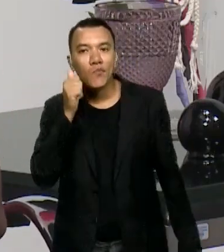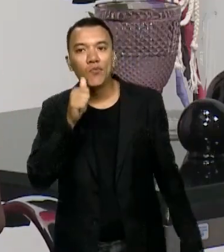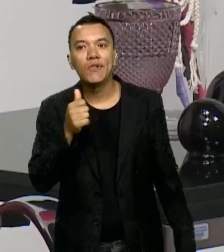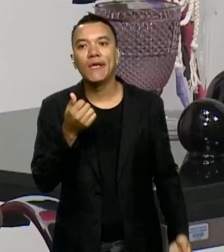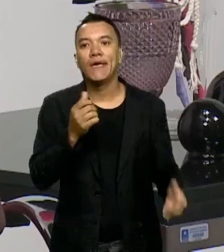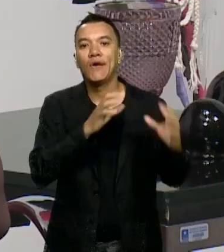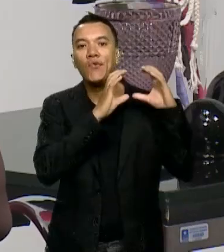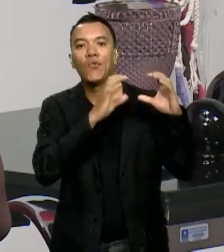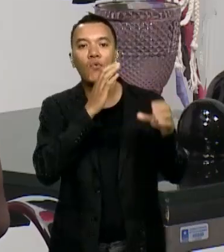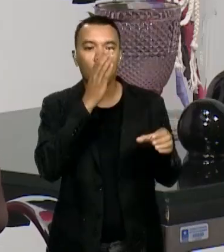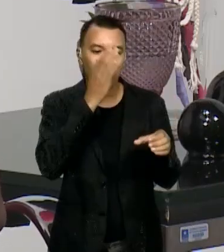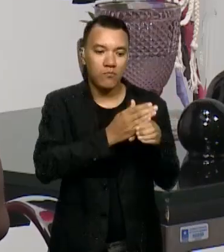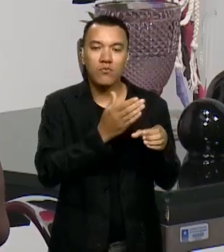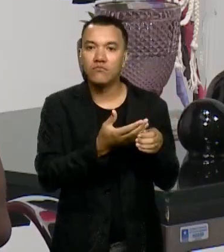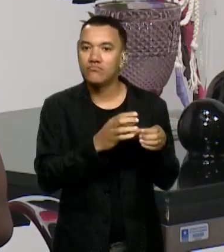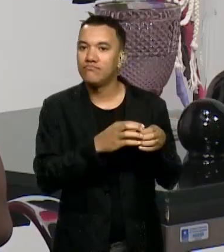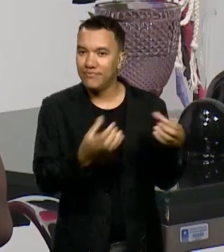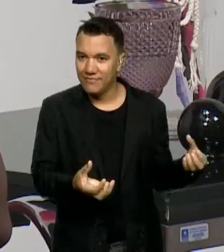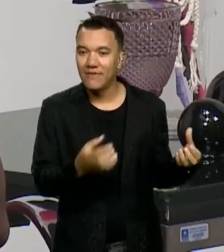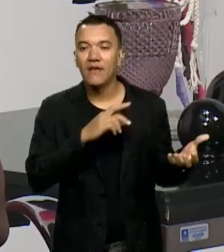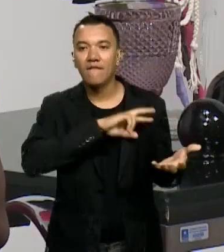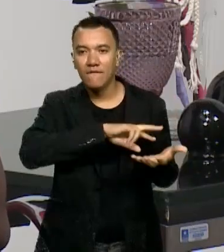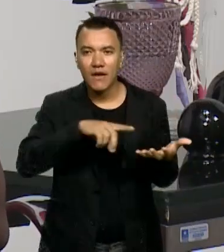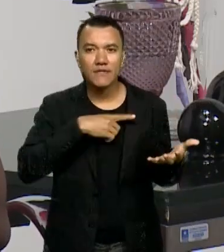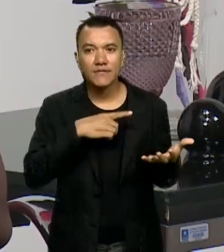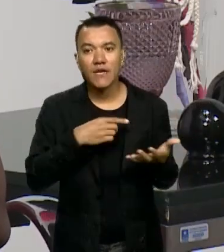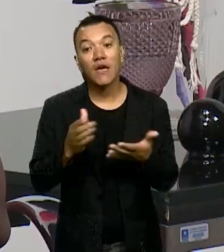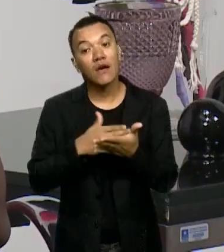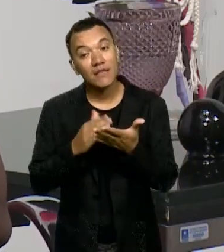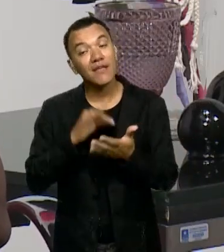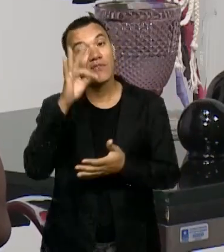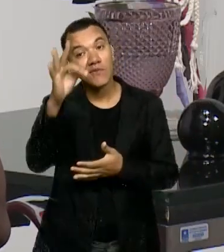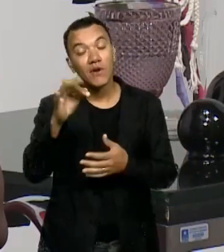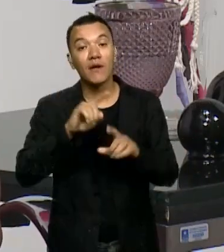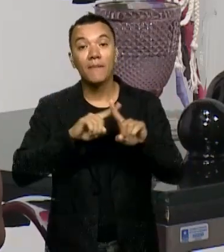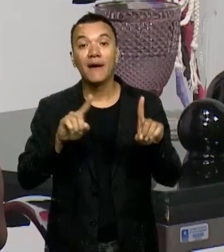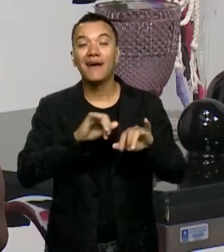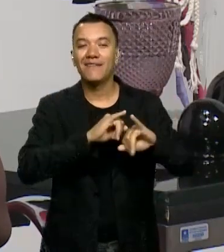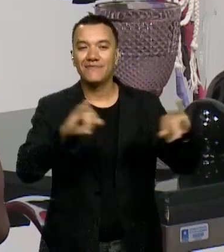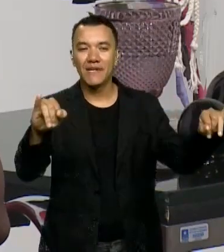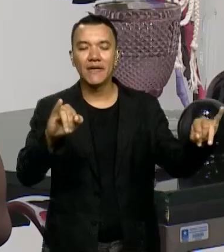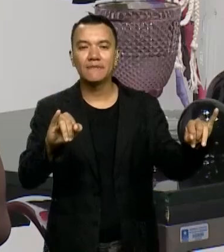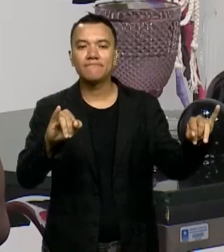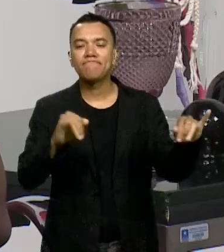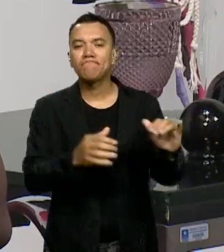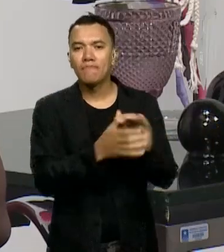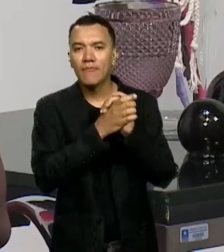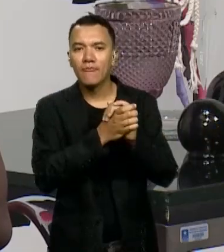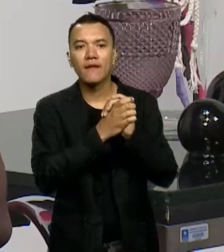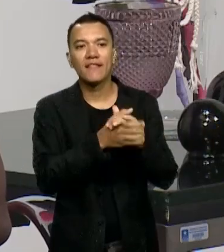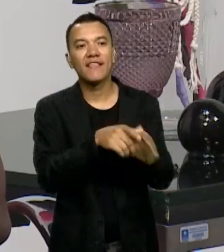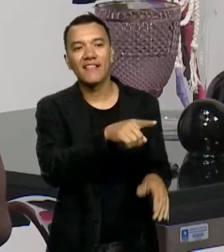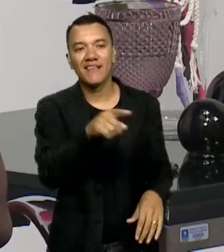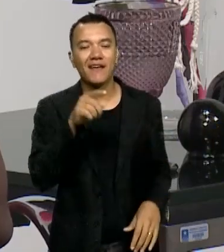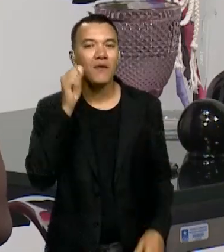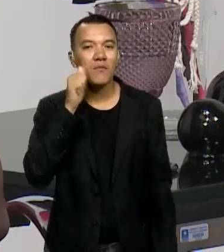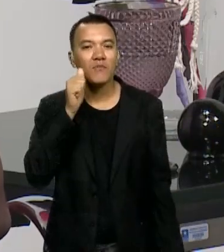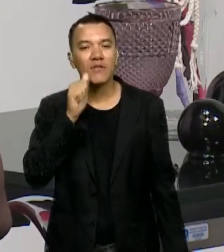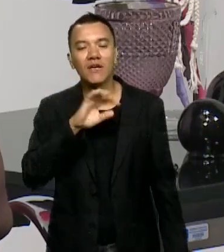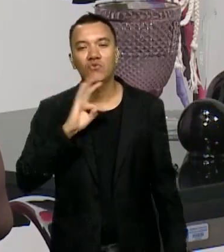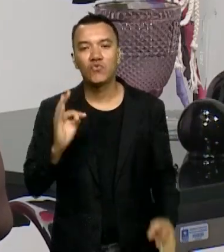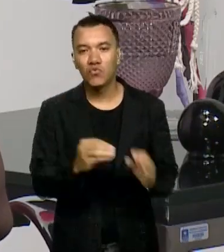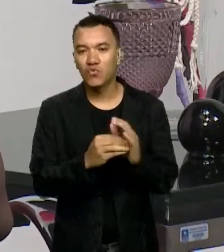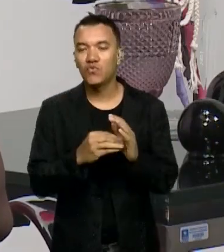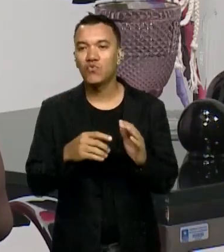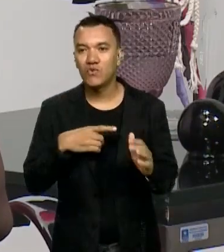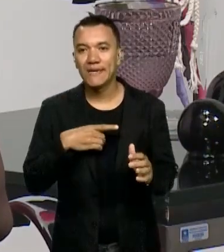Então, futuramente deve vir outros cadernos, mas deixar a mensagem, parabenizar, né, todas as mulheres que